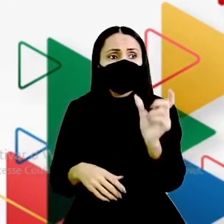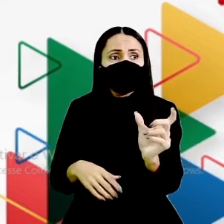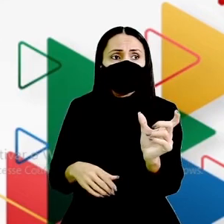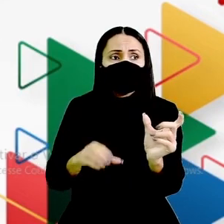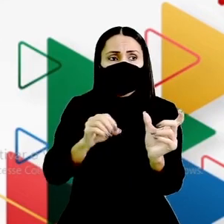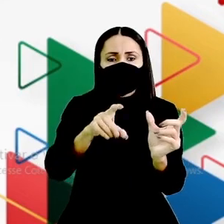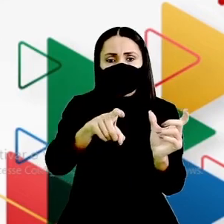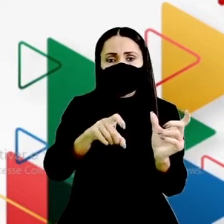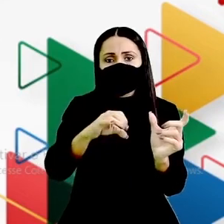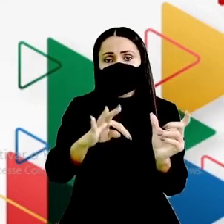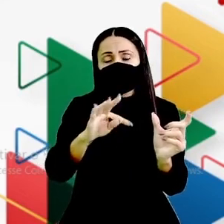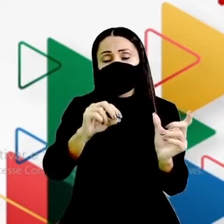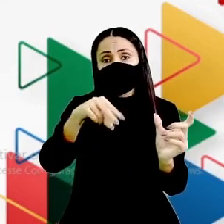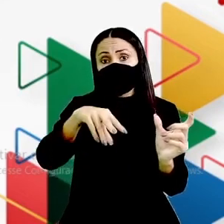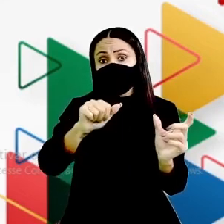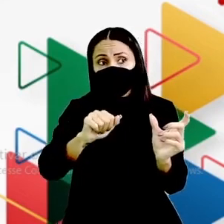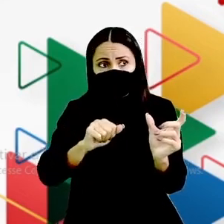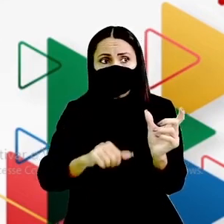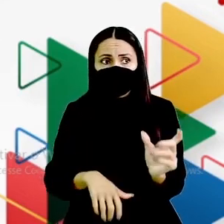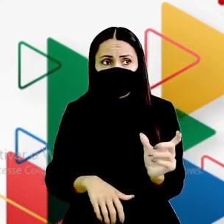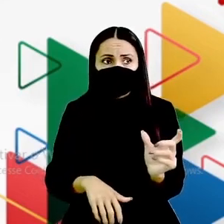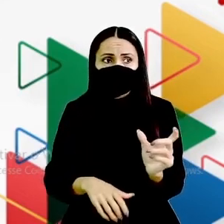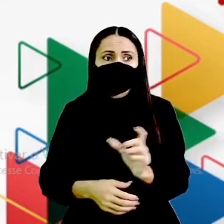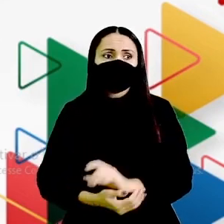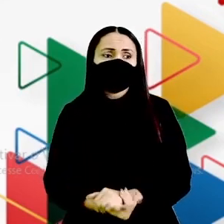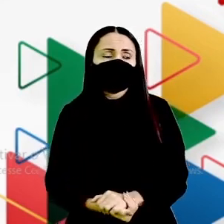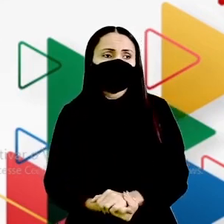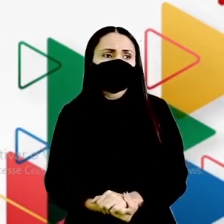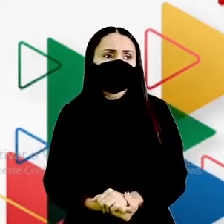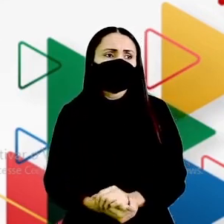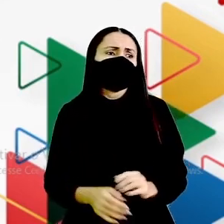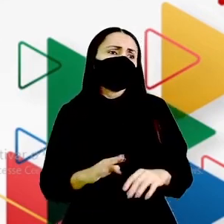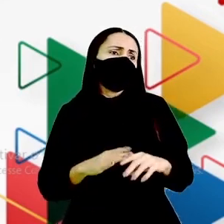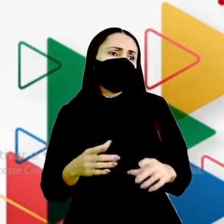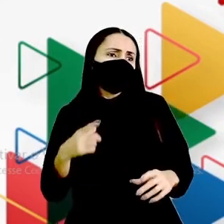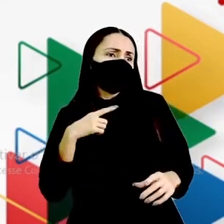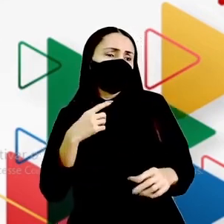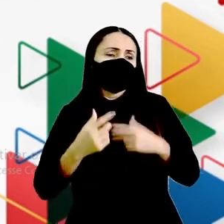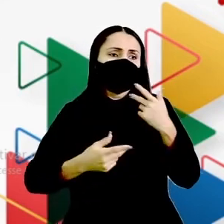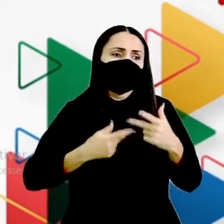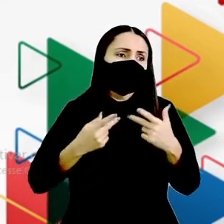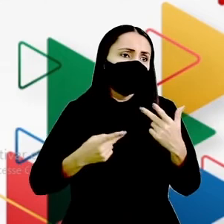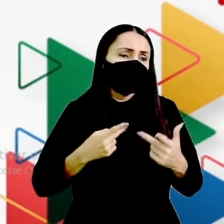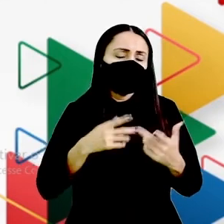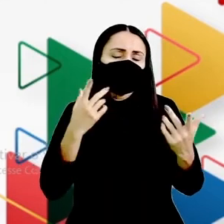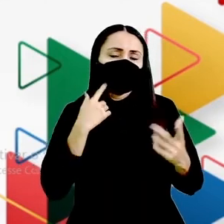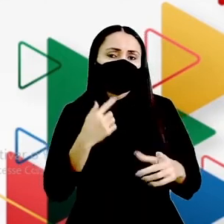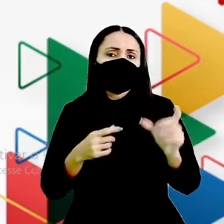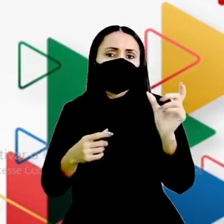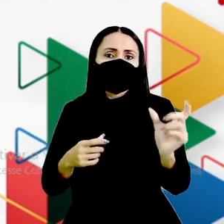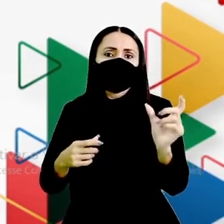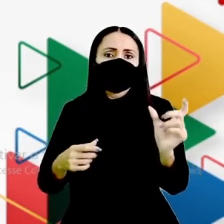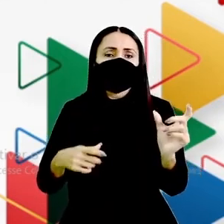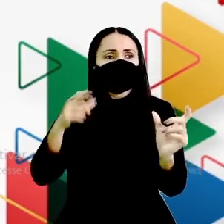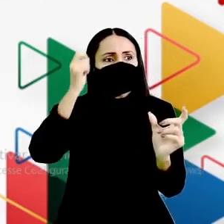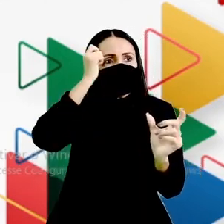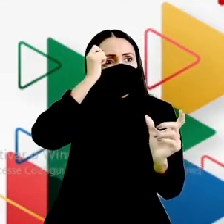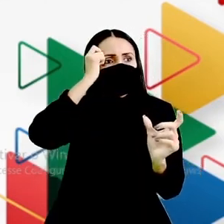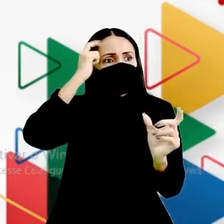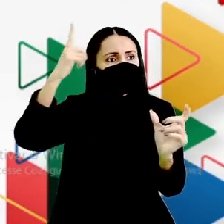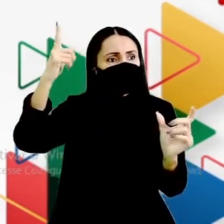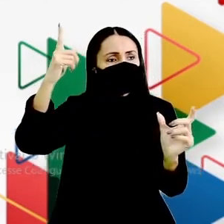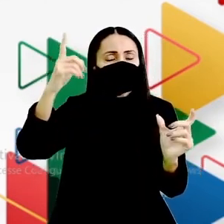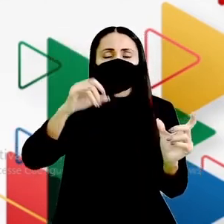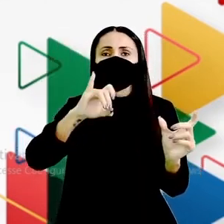né? Oxítonos. Ah, mas eu tenho a palavra ideia. Não tem acento ideia. Então,